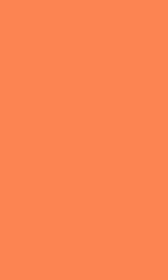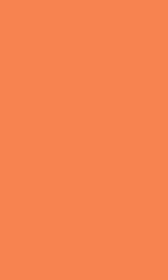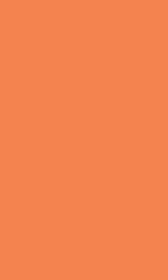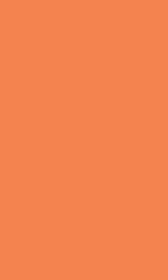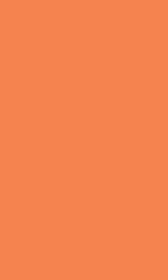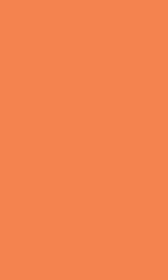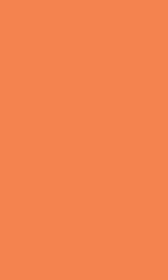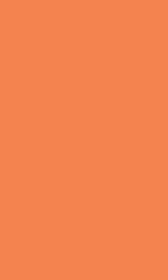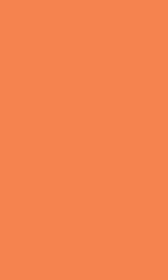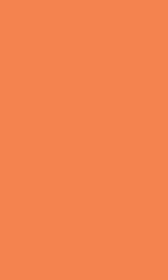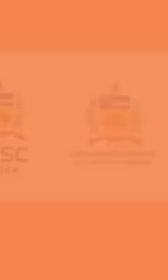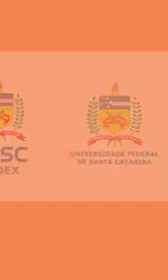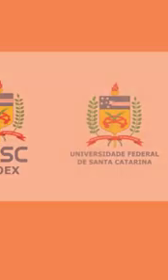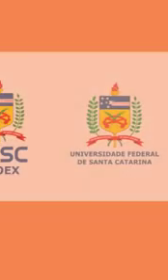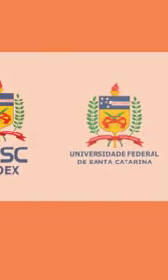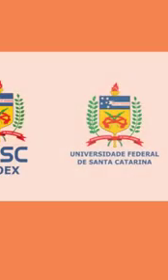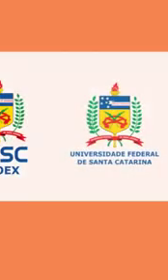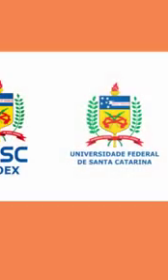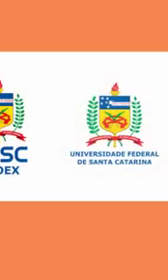E aí